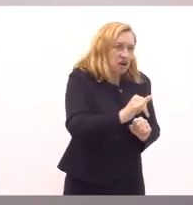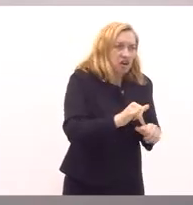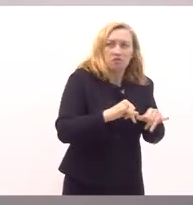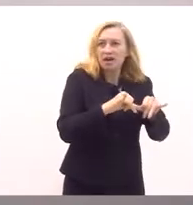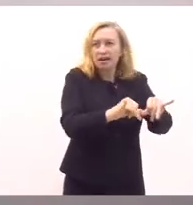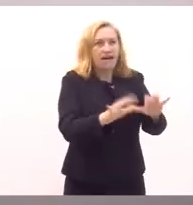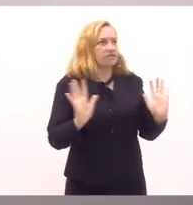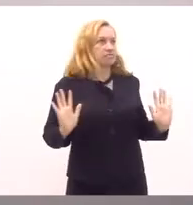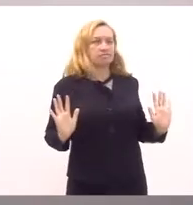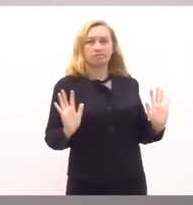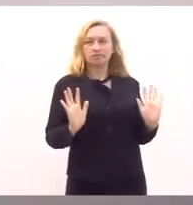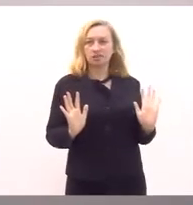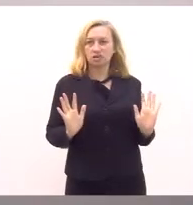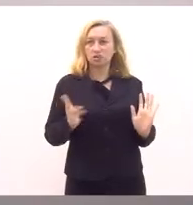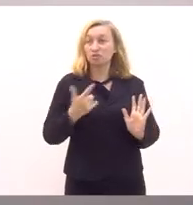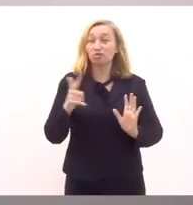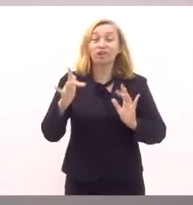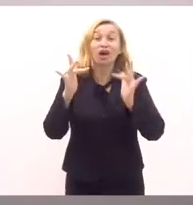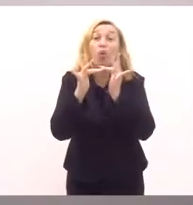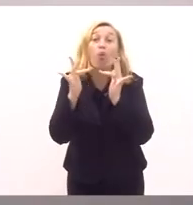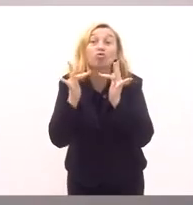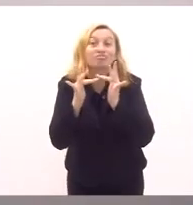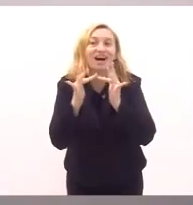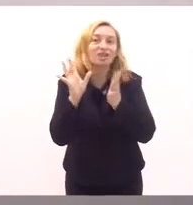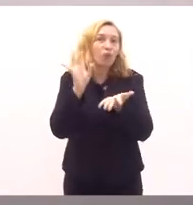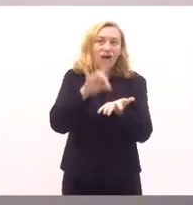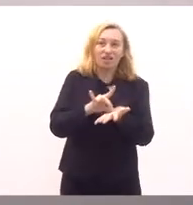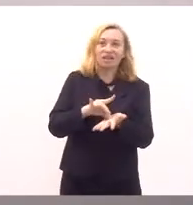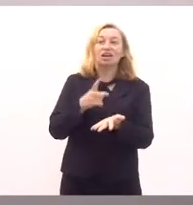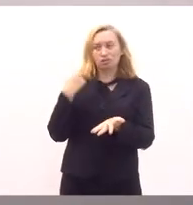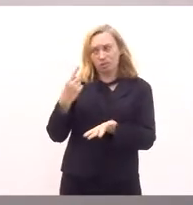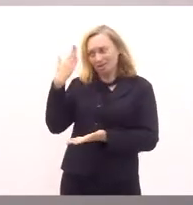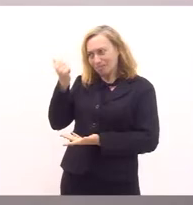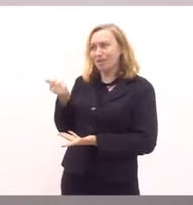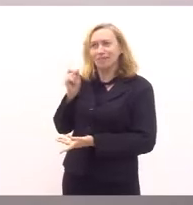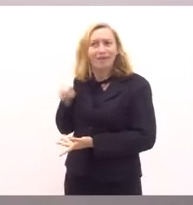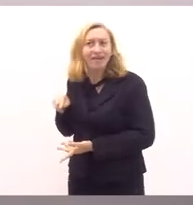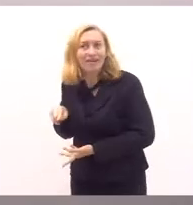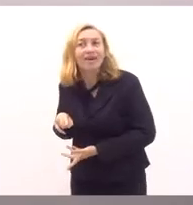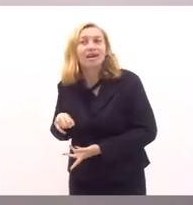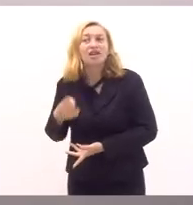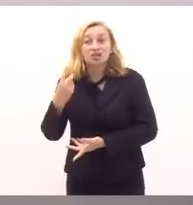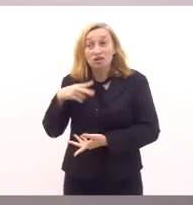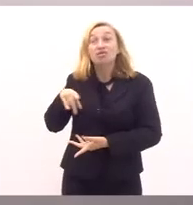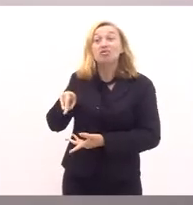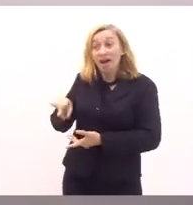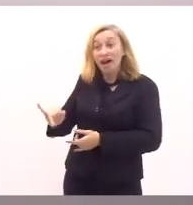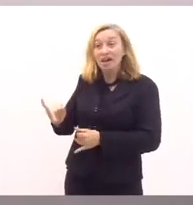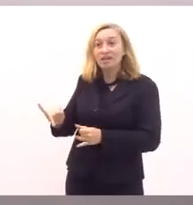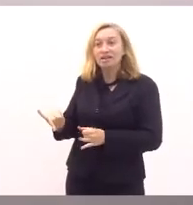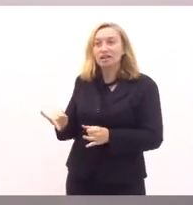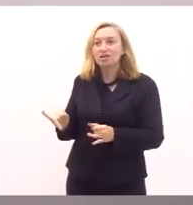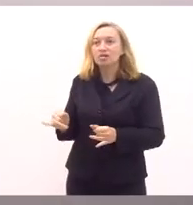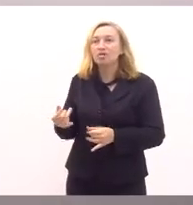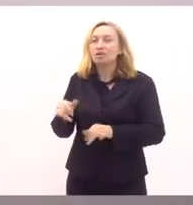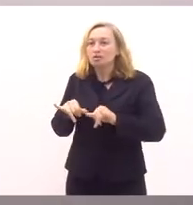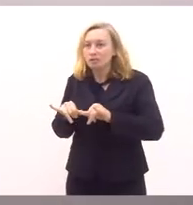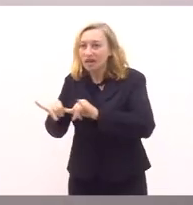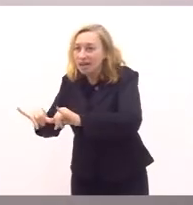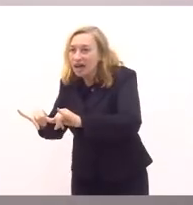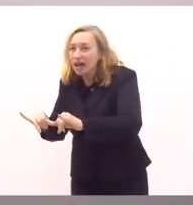Bárbara, não tenha contato com a realidade. A gente sabe, né, que a gente vai naquele mercado